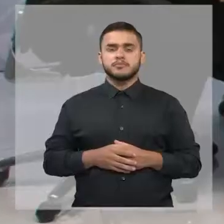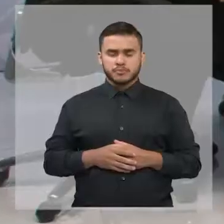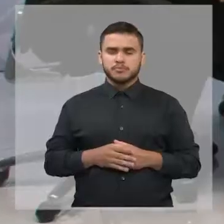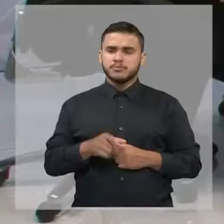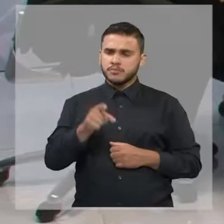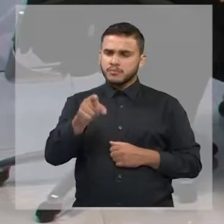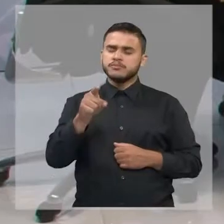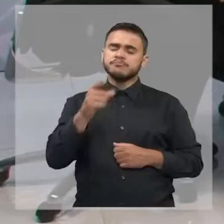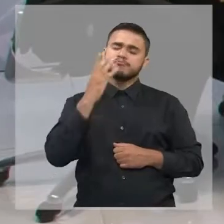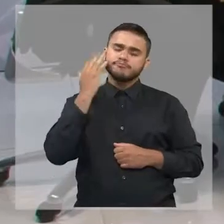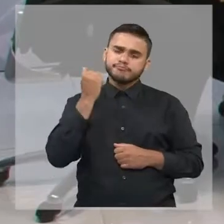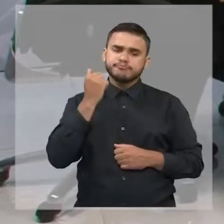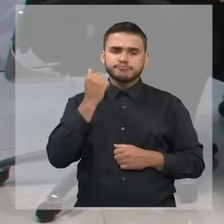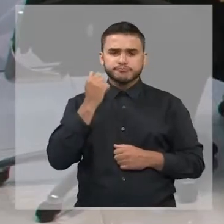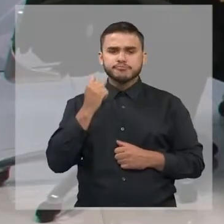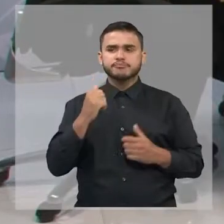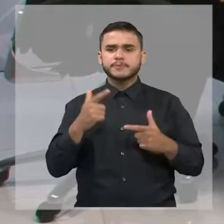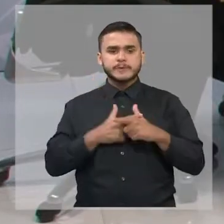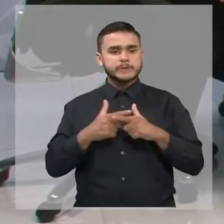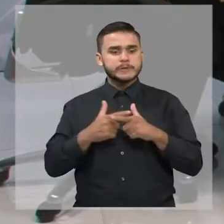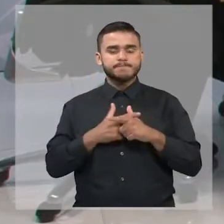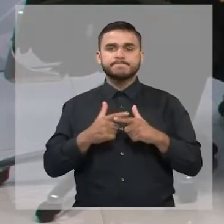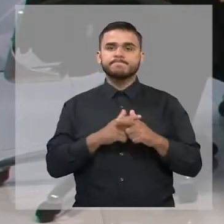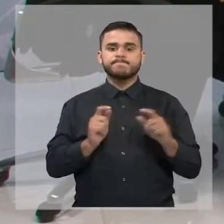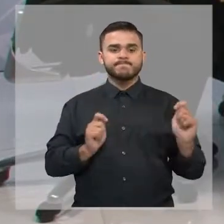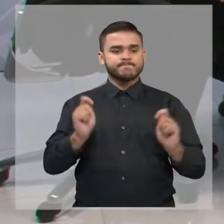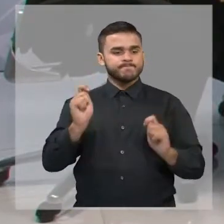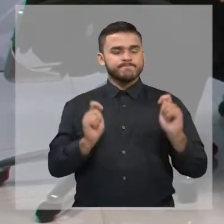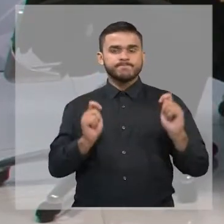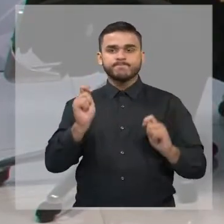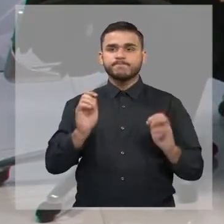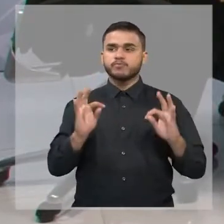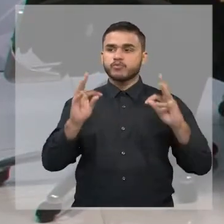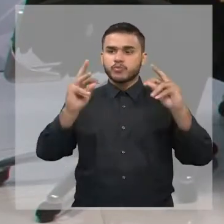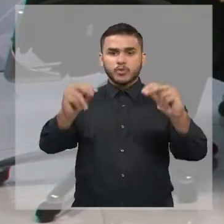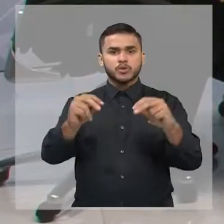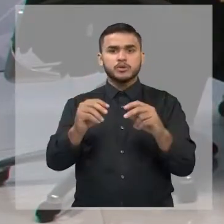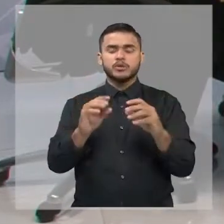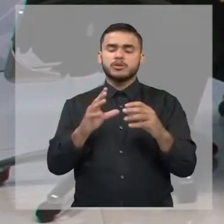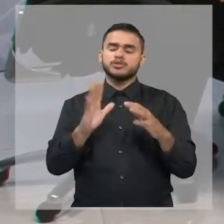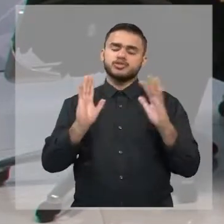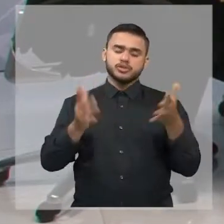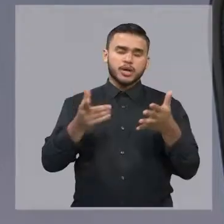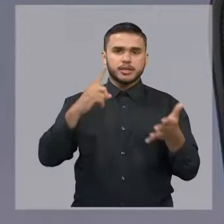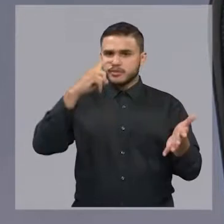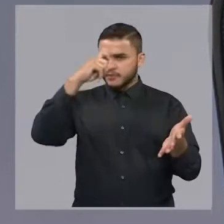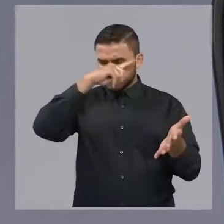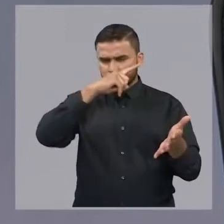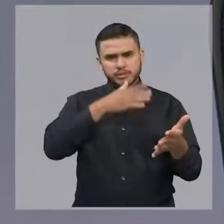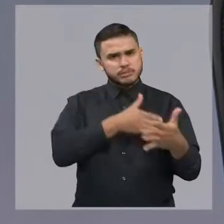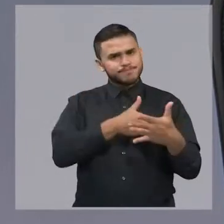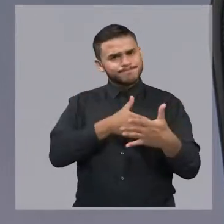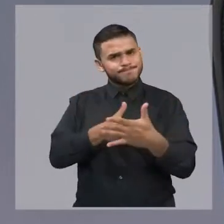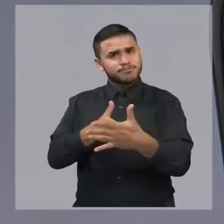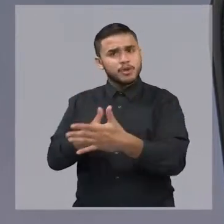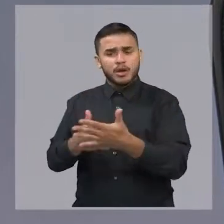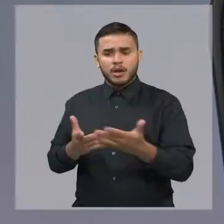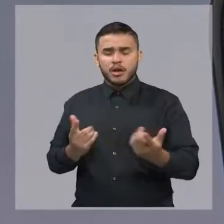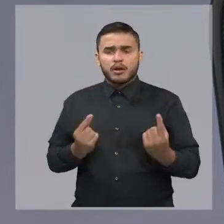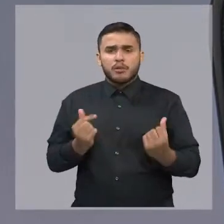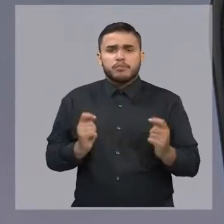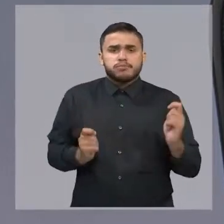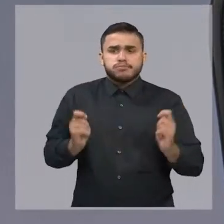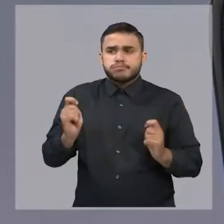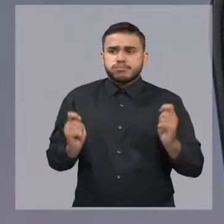sacrificar ainda mais uma gestão pública que já vem sacrificada há muito tempo. E eu não estou nem entrando no mérito com